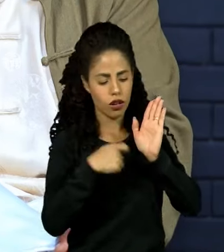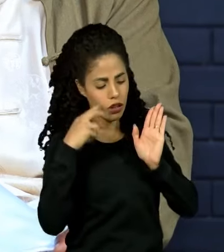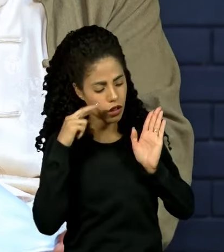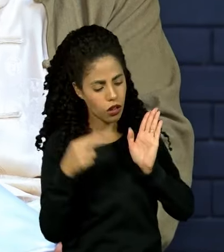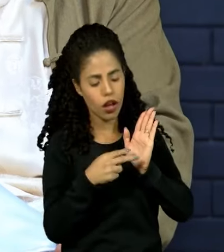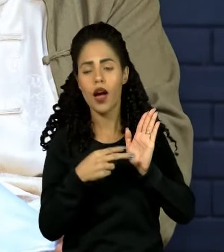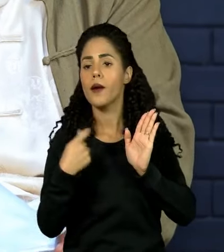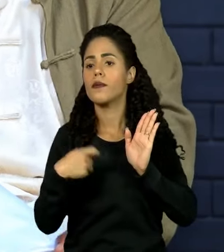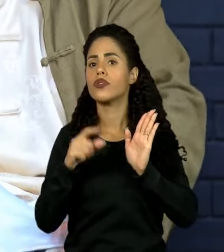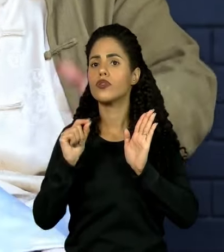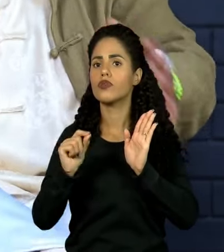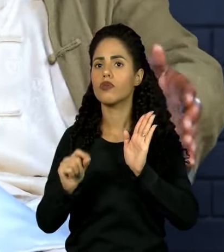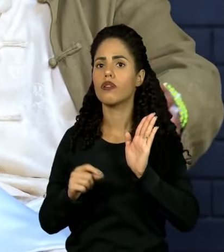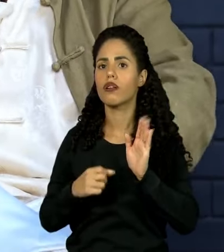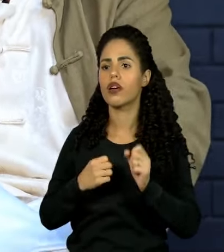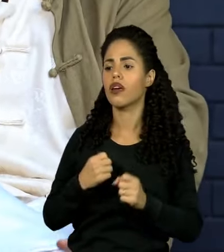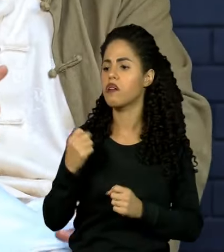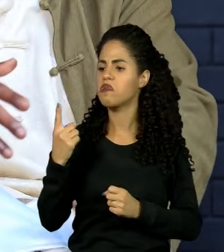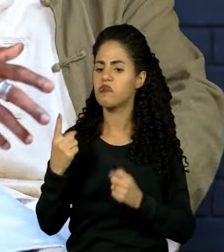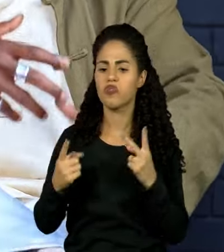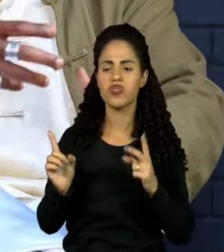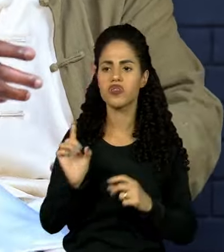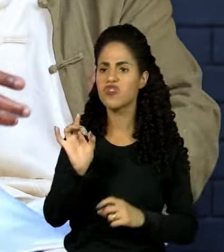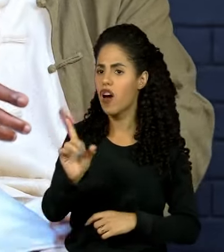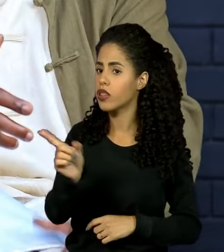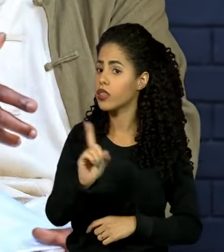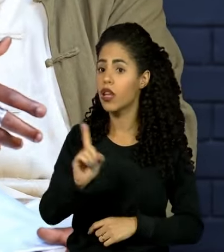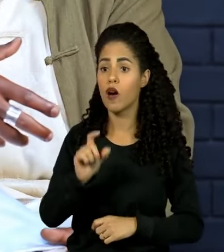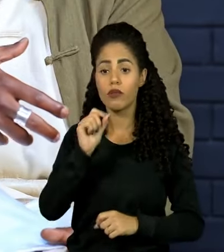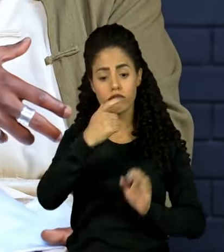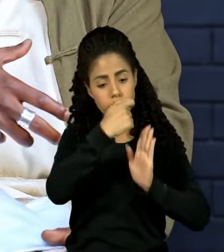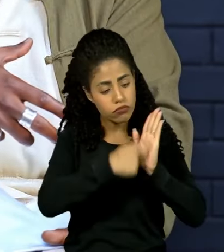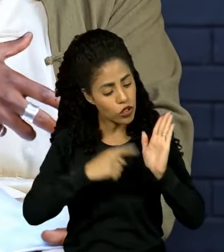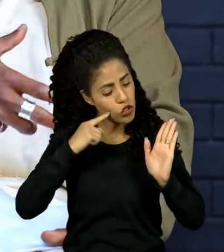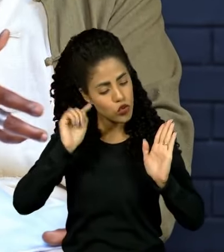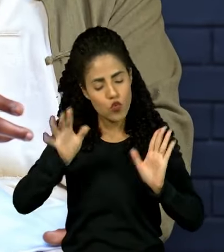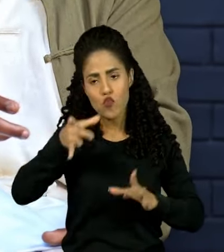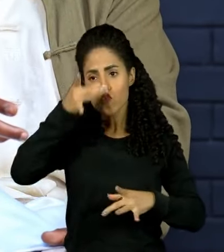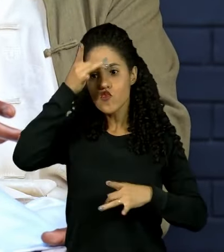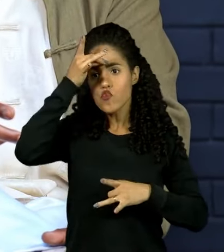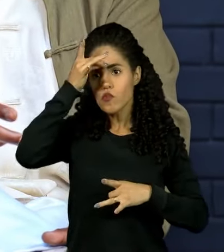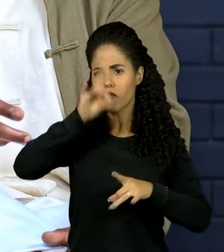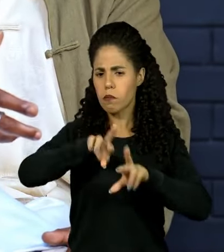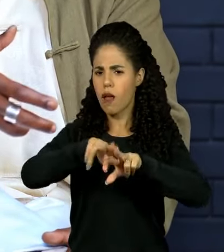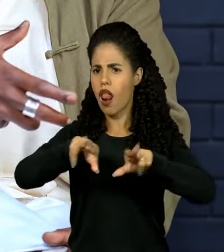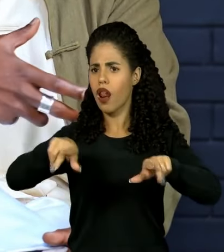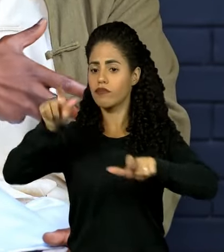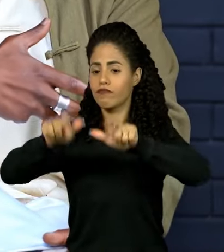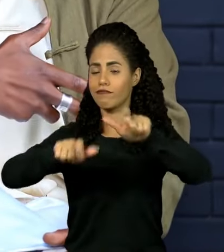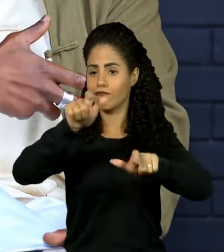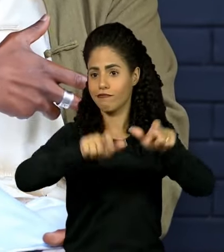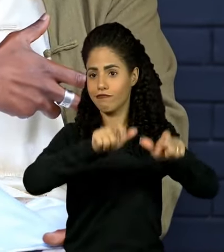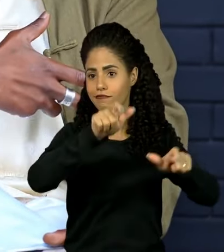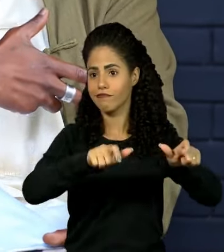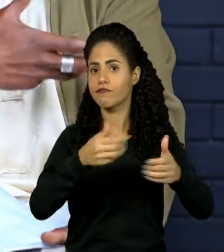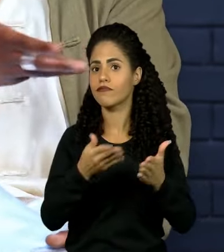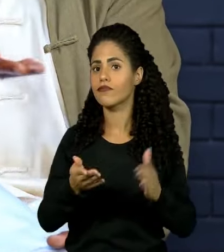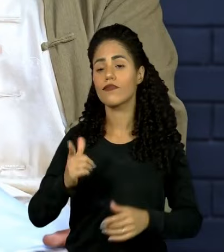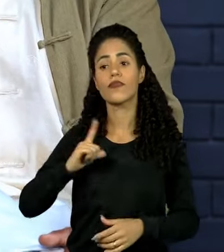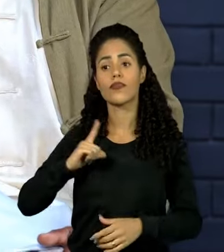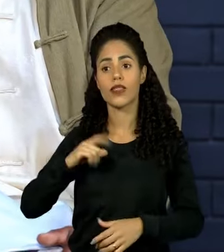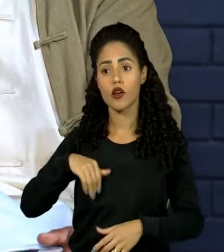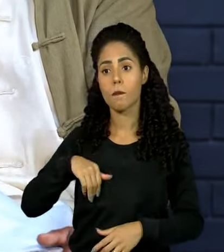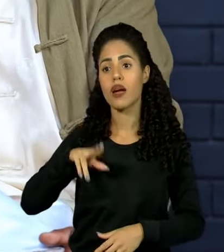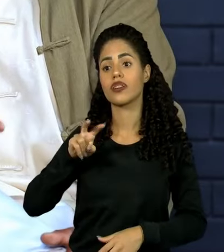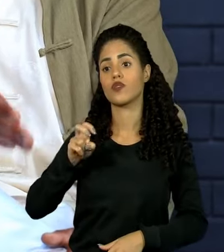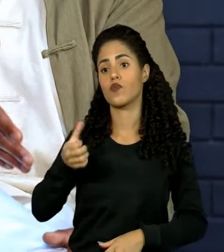são necessariamente de uma ou de duas pessoas esses textos eles dão conta eh de um mais